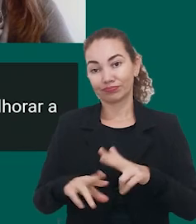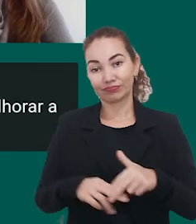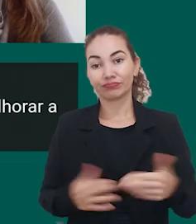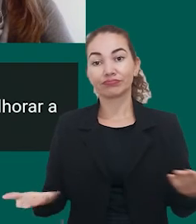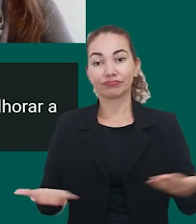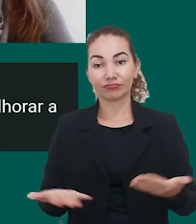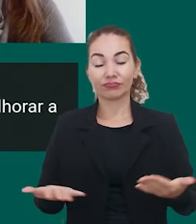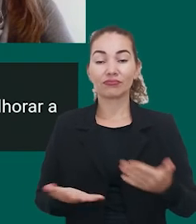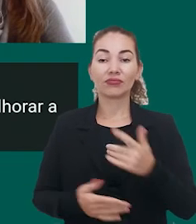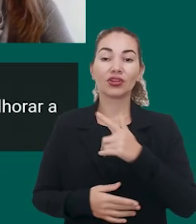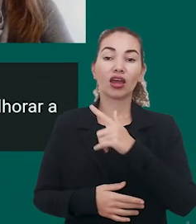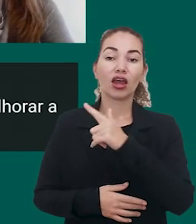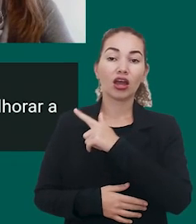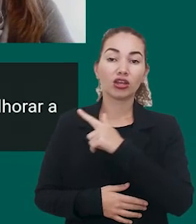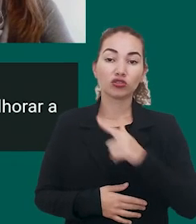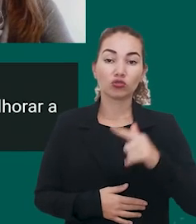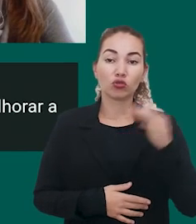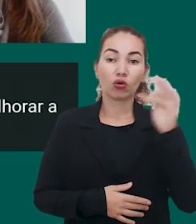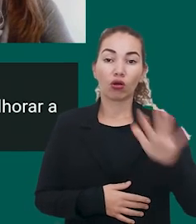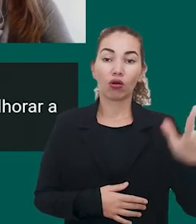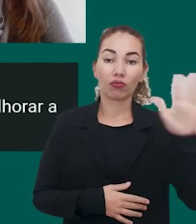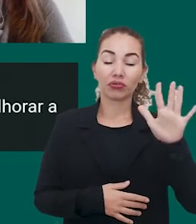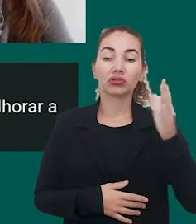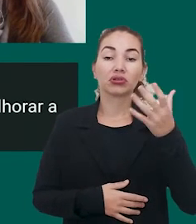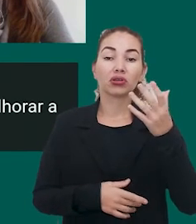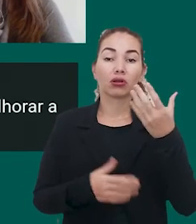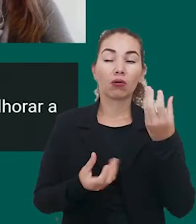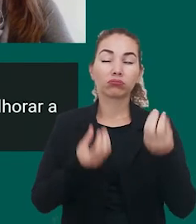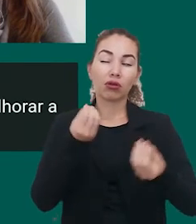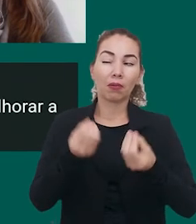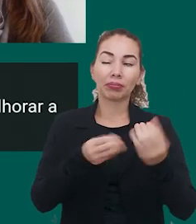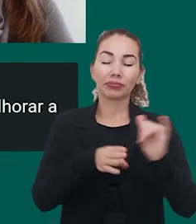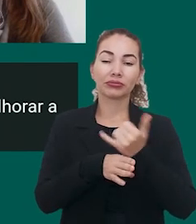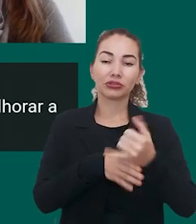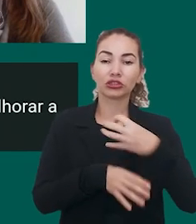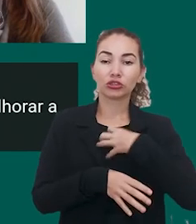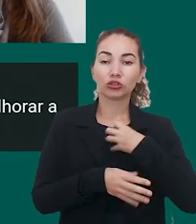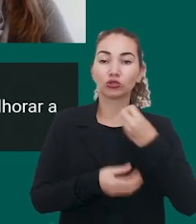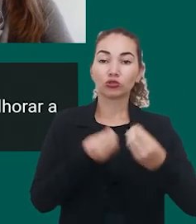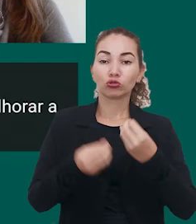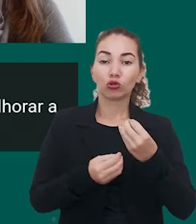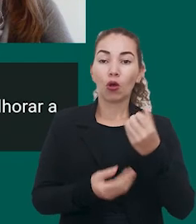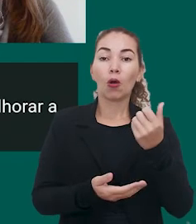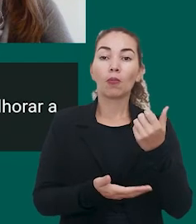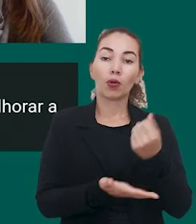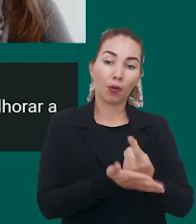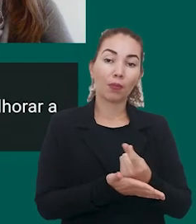o governo federal está observando outras estratégias e outras alternativas para a possibilidade de vacina.